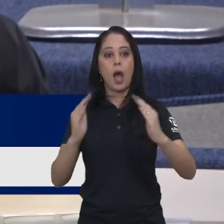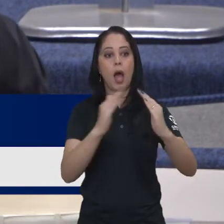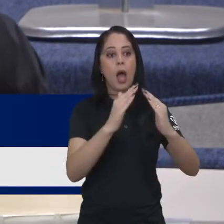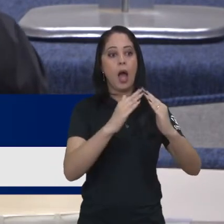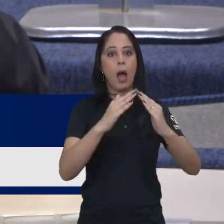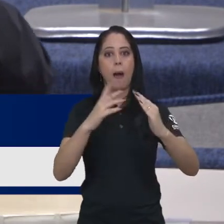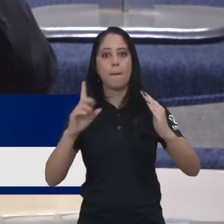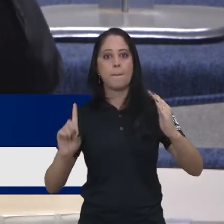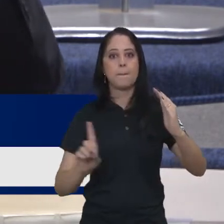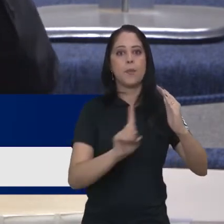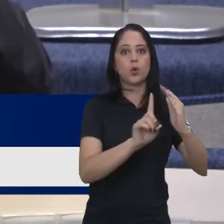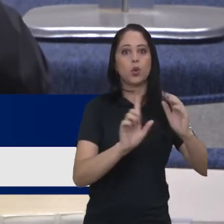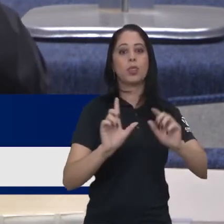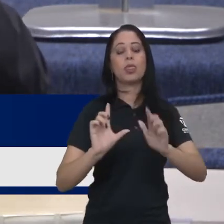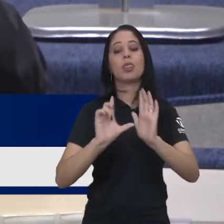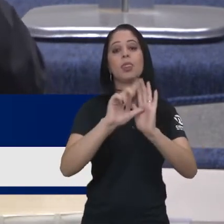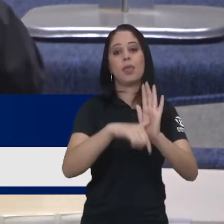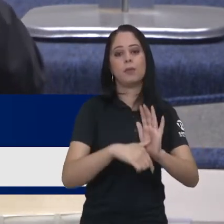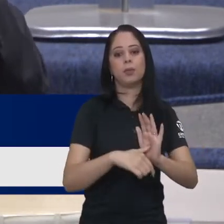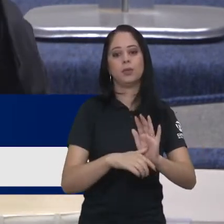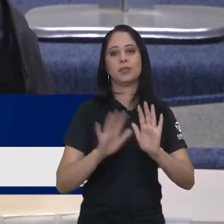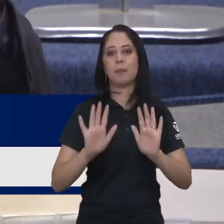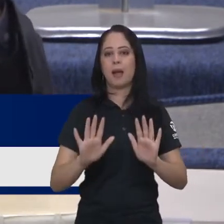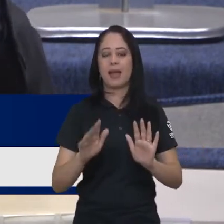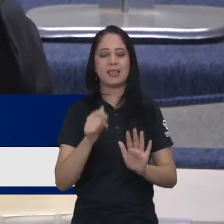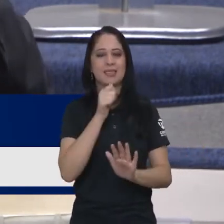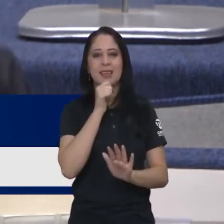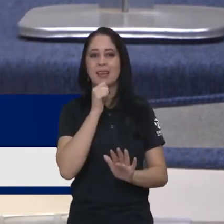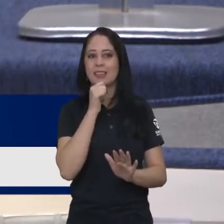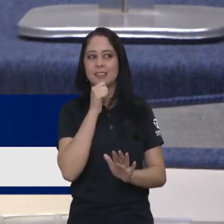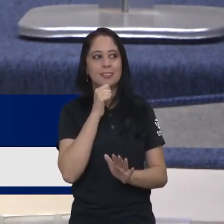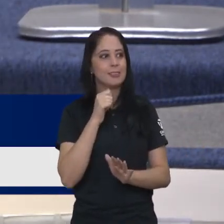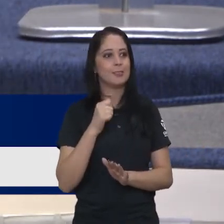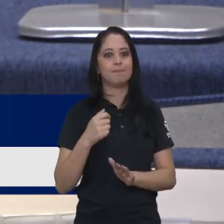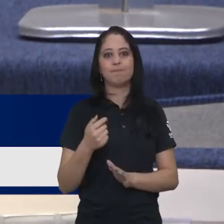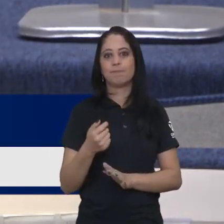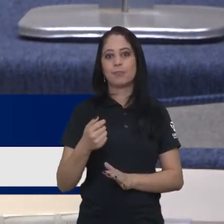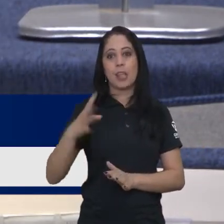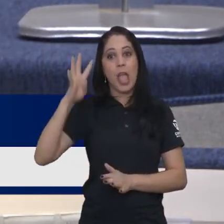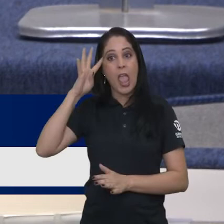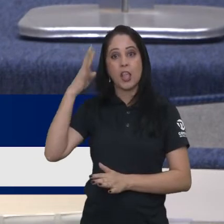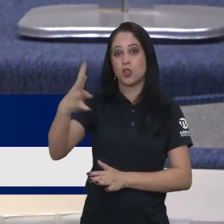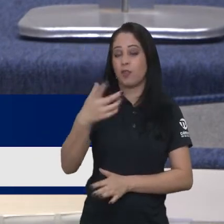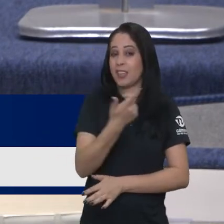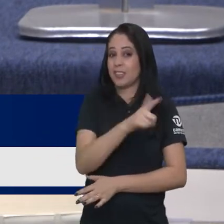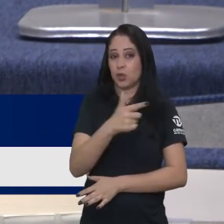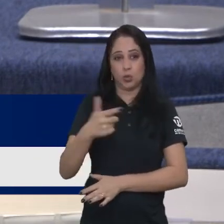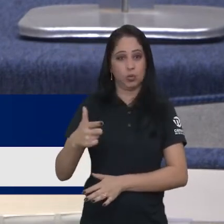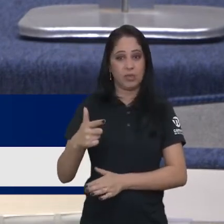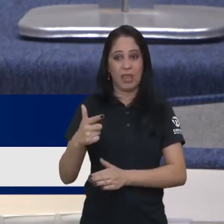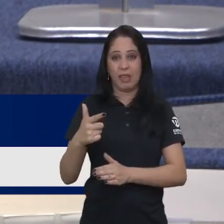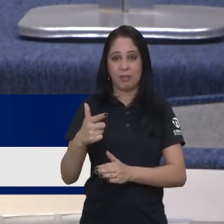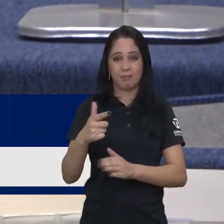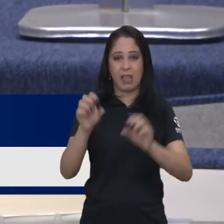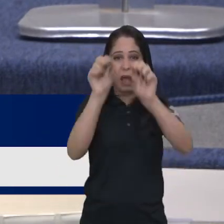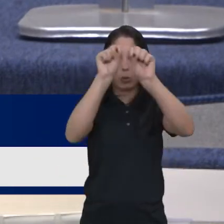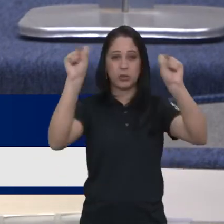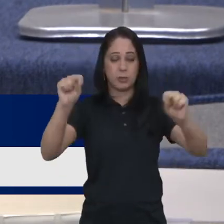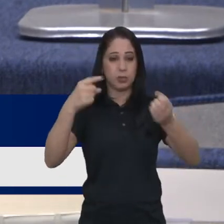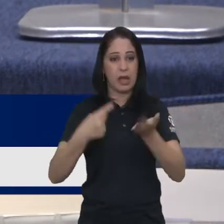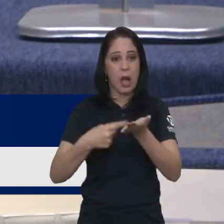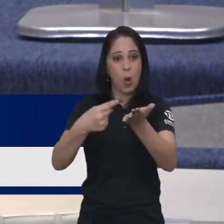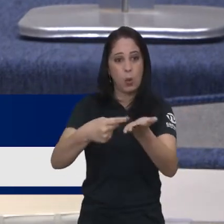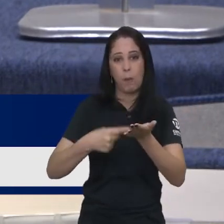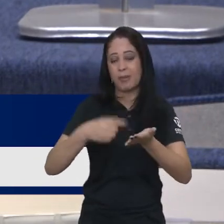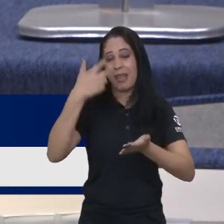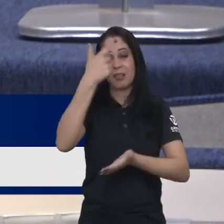decisões para todo gosto, mas é uma discussão jurídica que não tem decisão ainda fechada dos tribunais superiores de